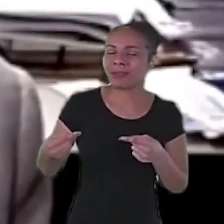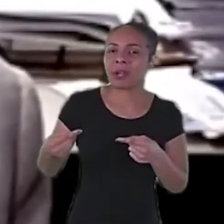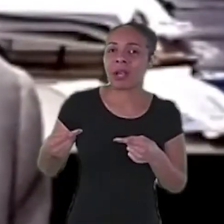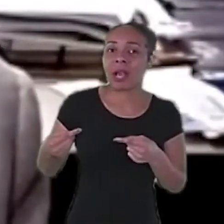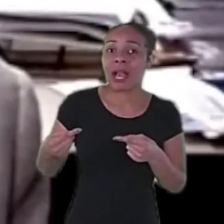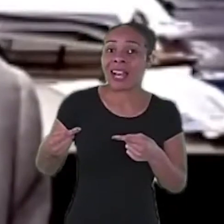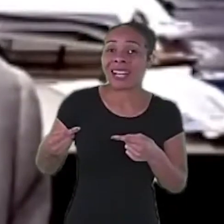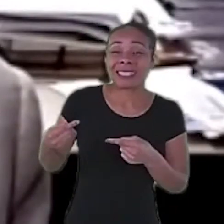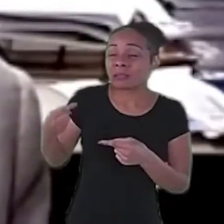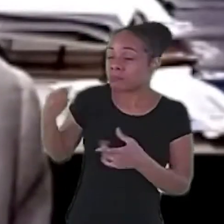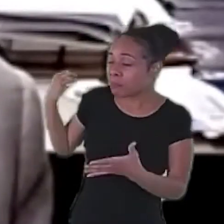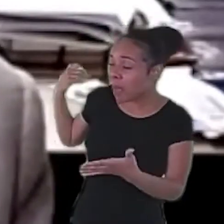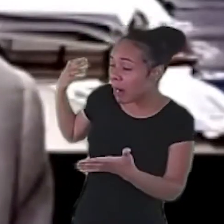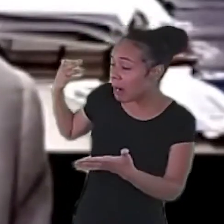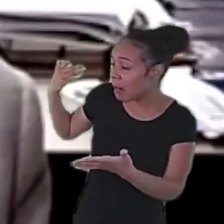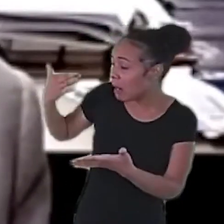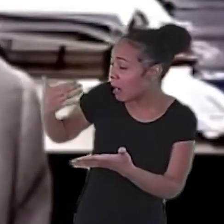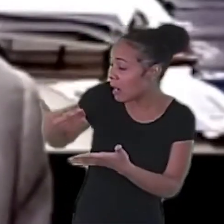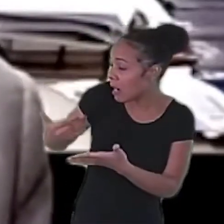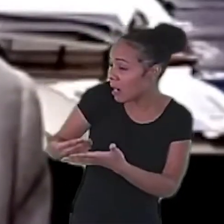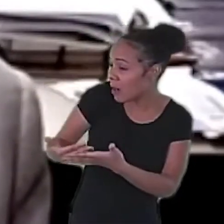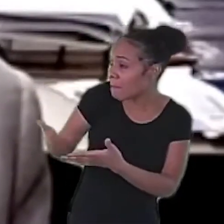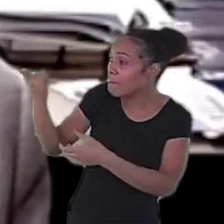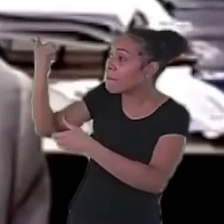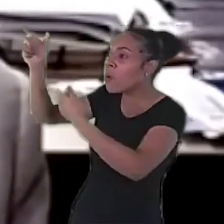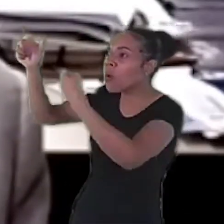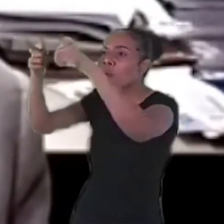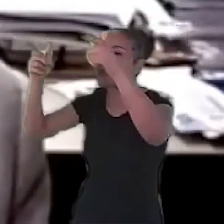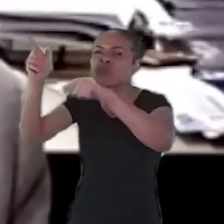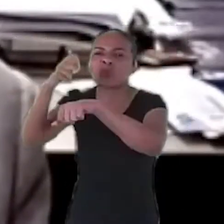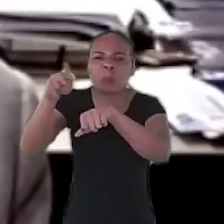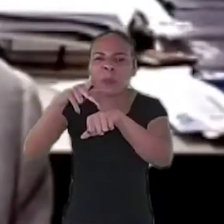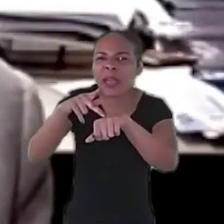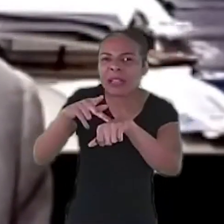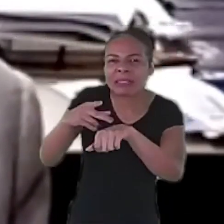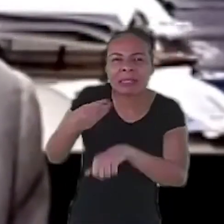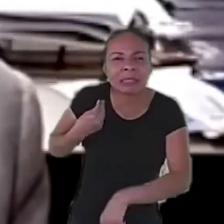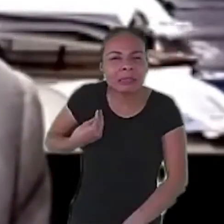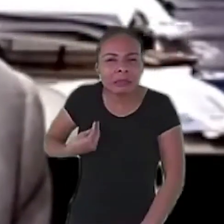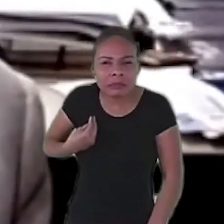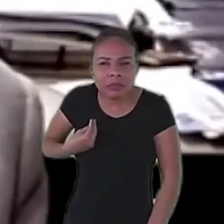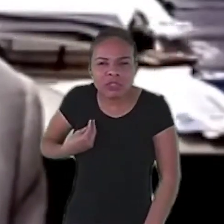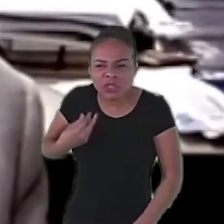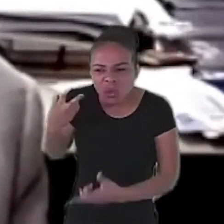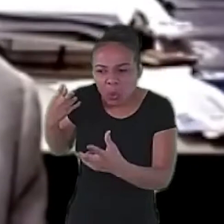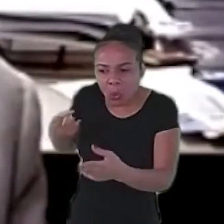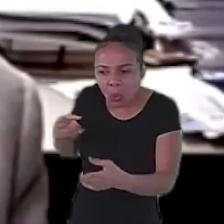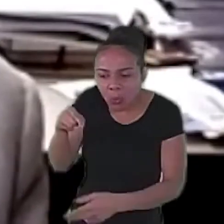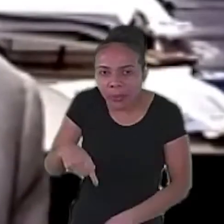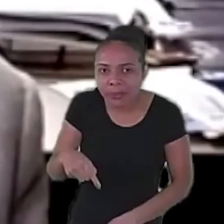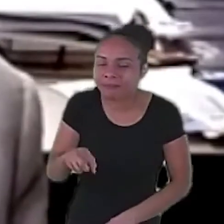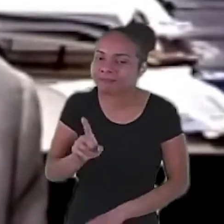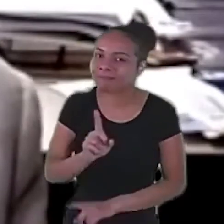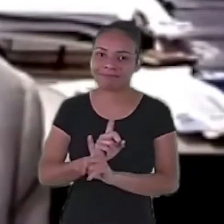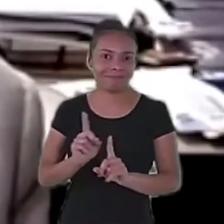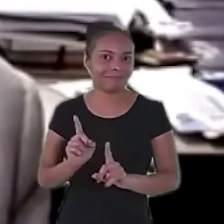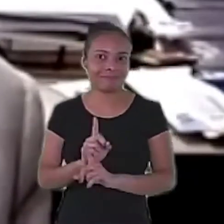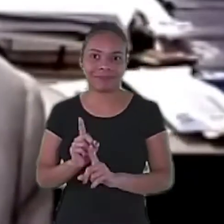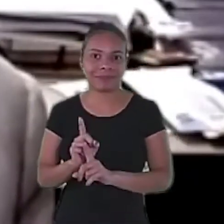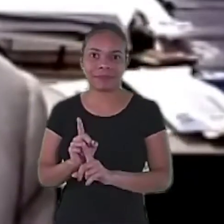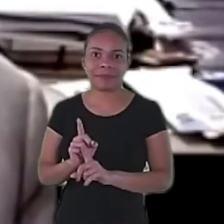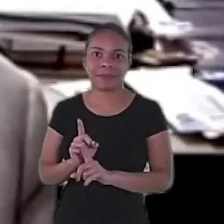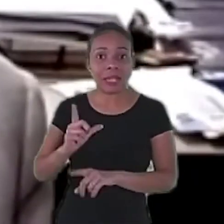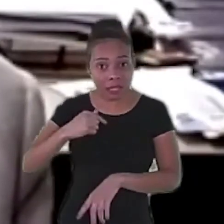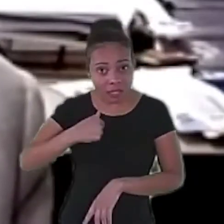desenvolveu do ponto de vista econômico e social sem educação básica de qualidade. E eu falo isso à vontade, porque eu sou um professor de uma